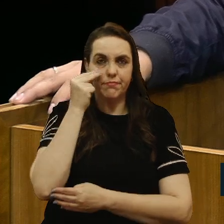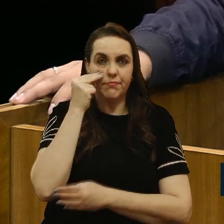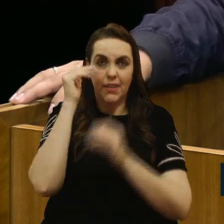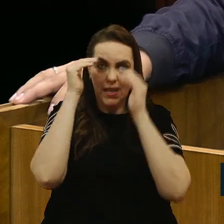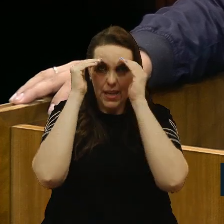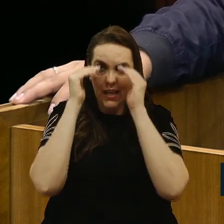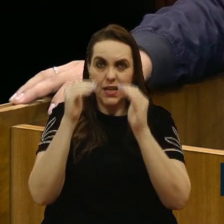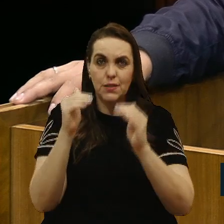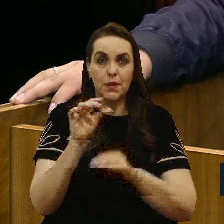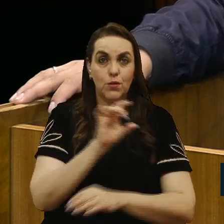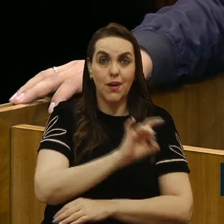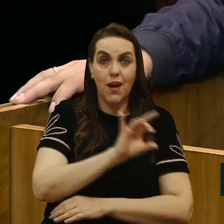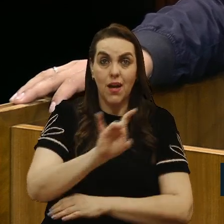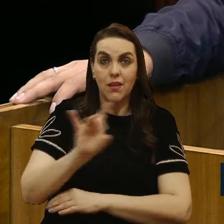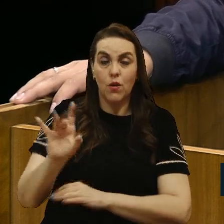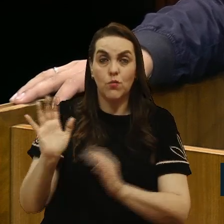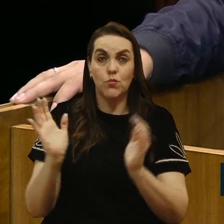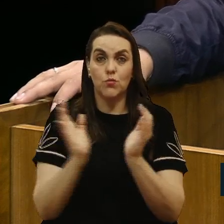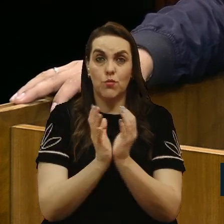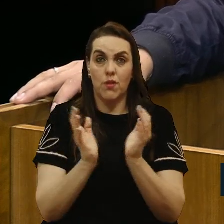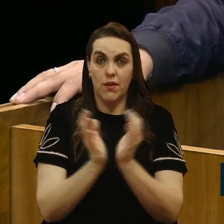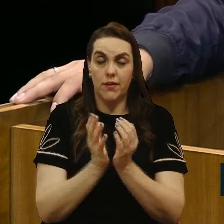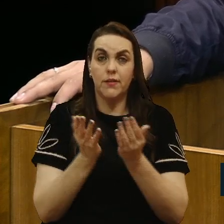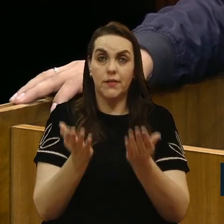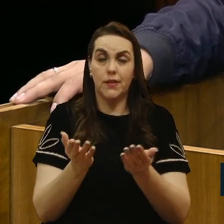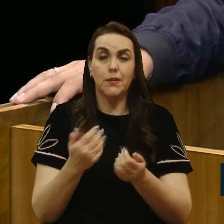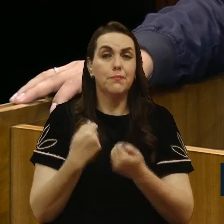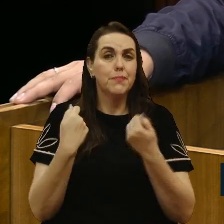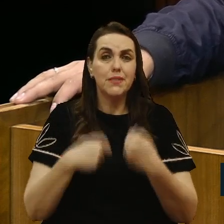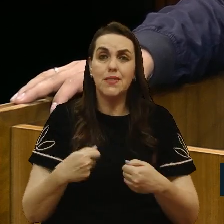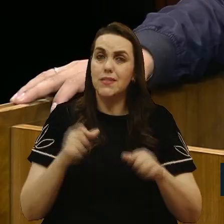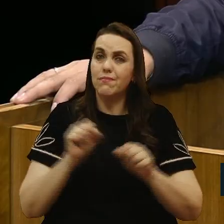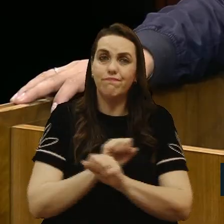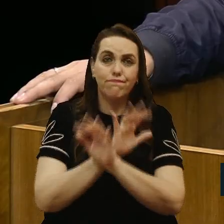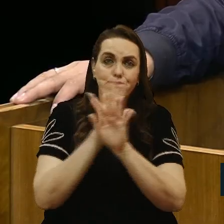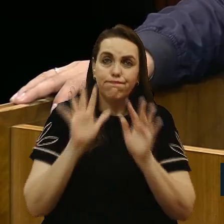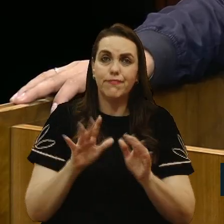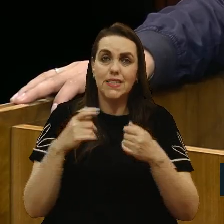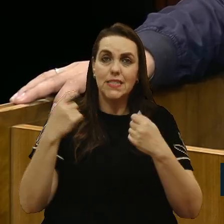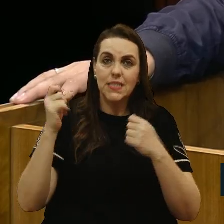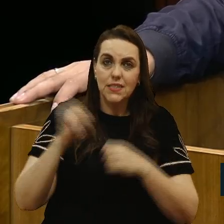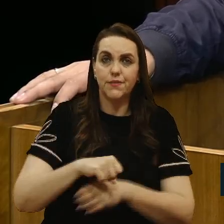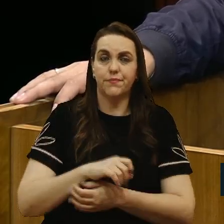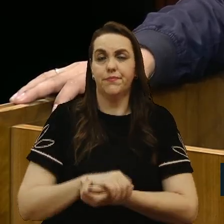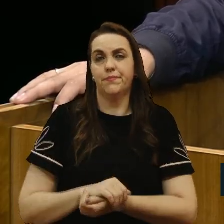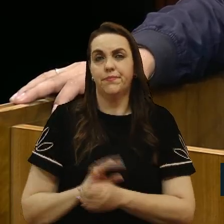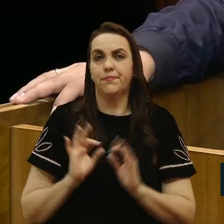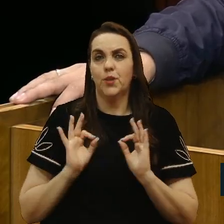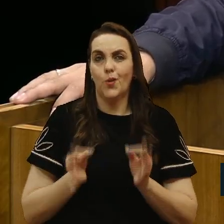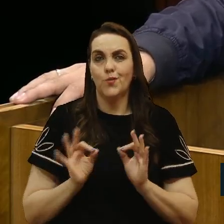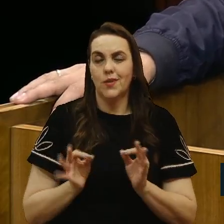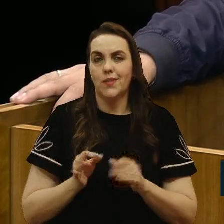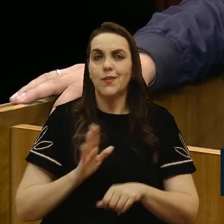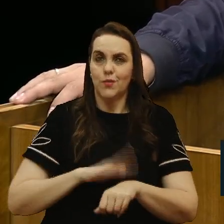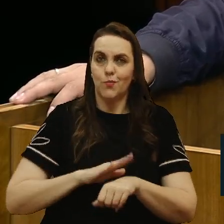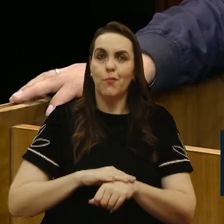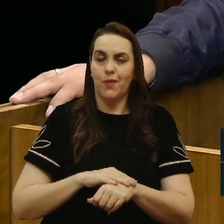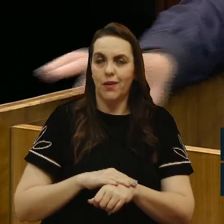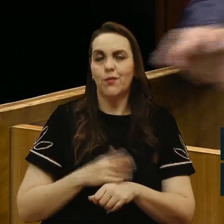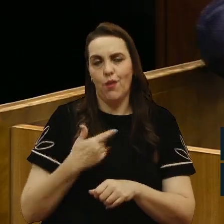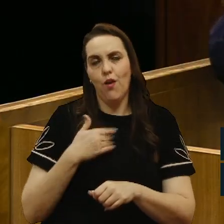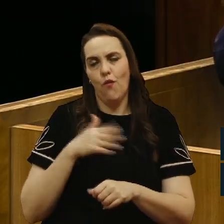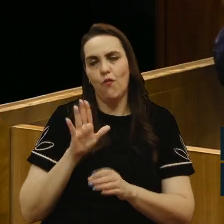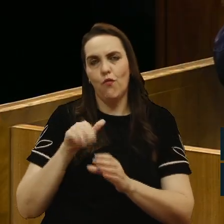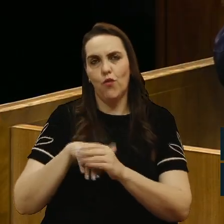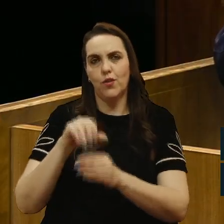um dos colegas aí, e estou aqui para dizer assim, temos que ter transparência sim, e com certeza, no momento oportuno, eu vou votar